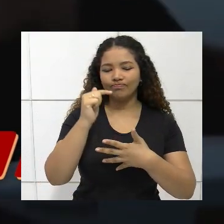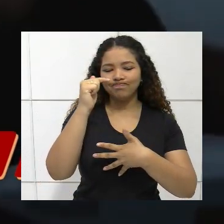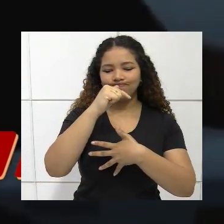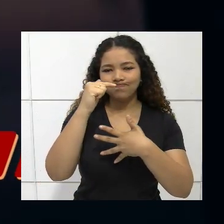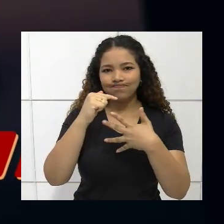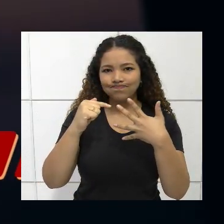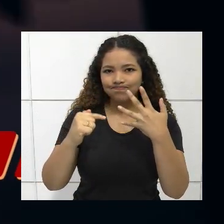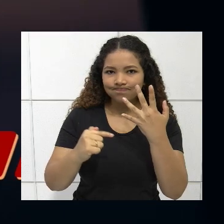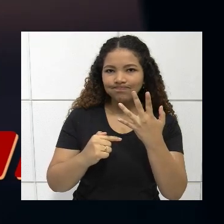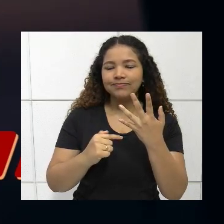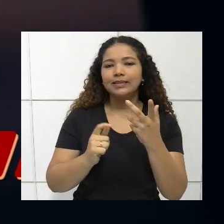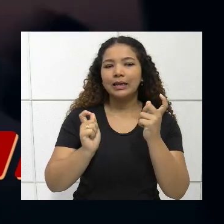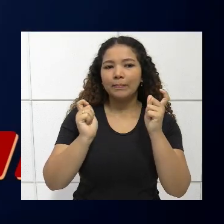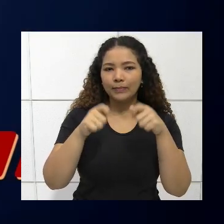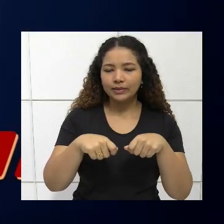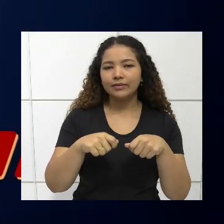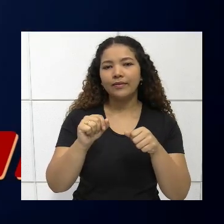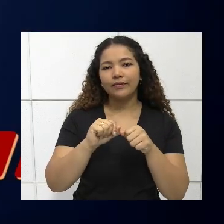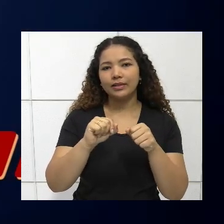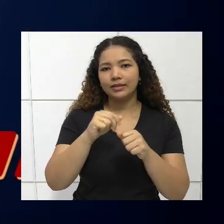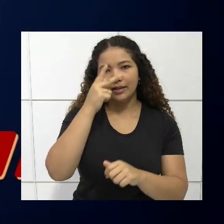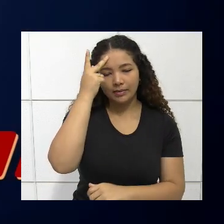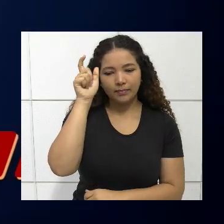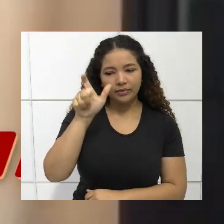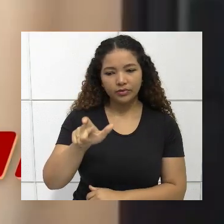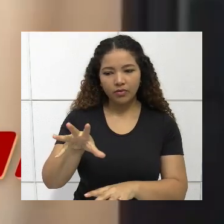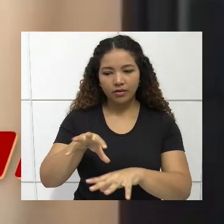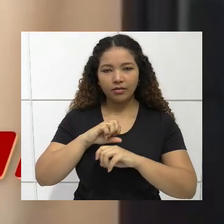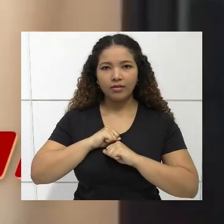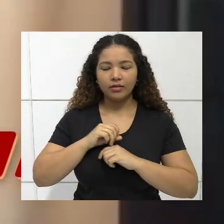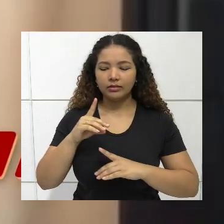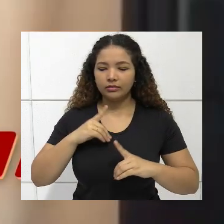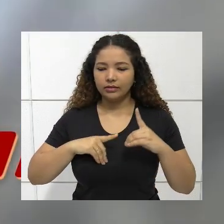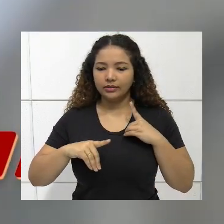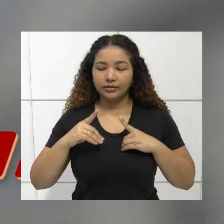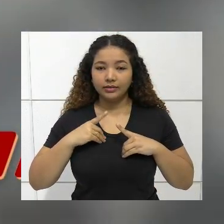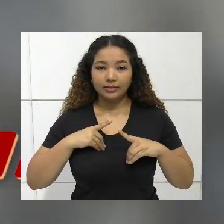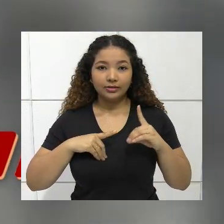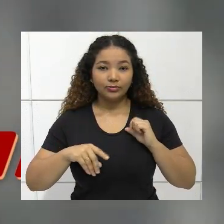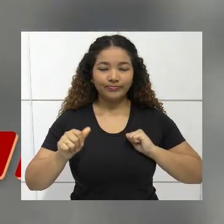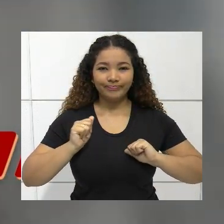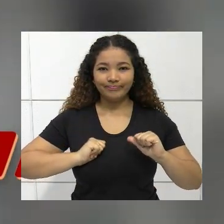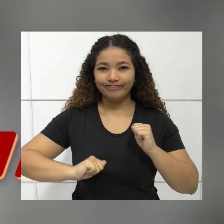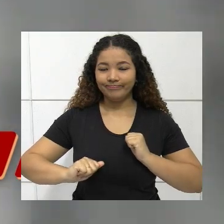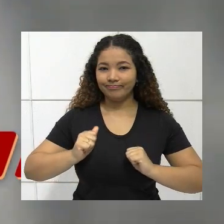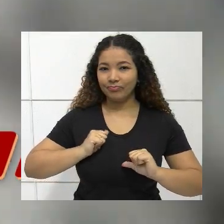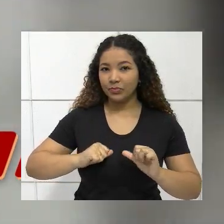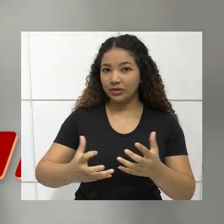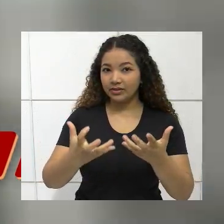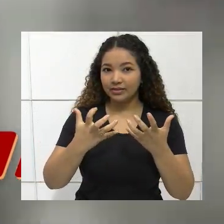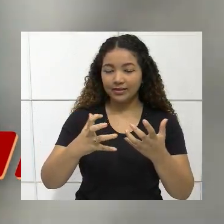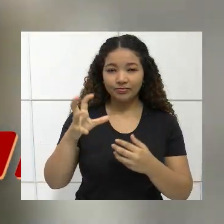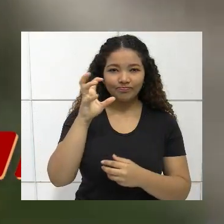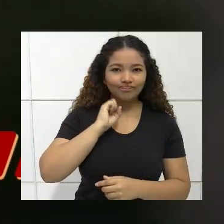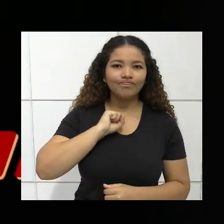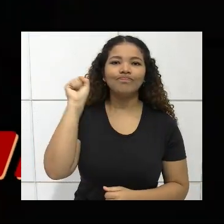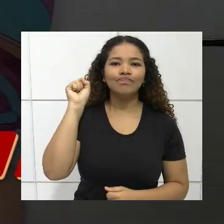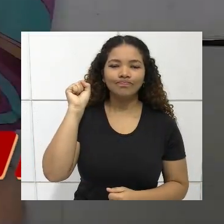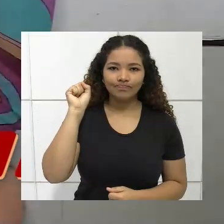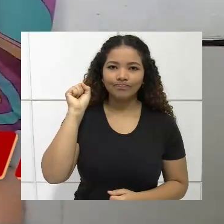que podem levar o ser humano à depressão, ansiedade e chegar ao ponto de querer tirar a própria